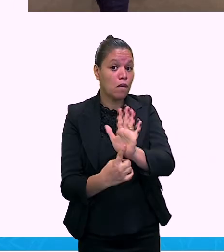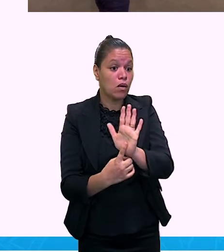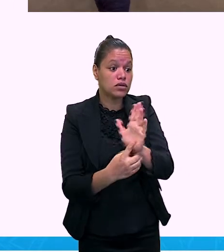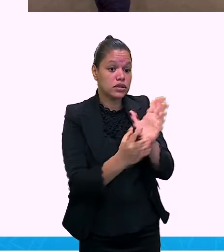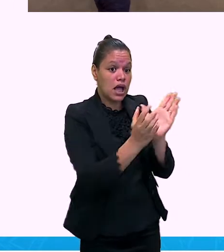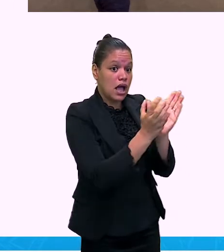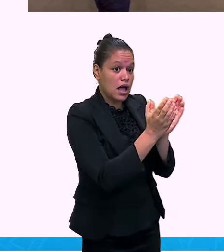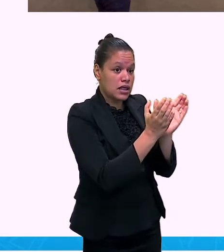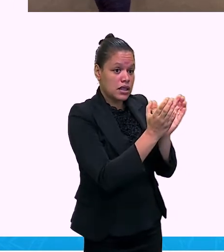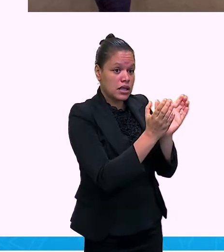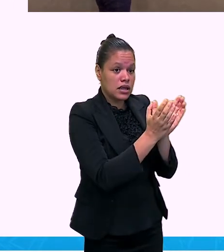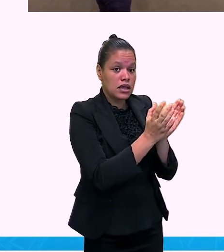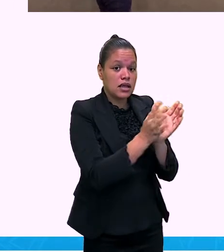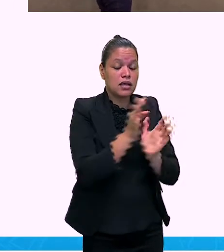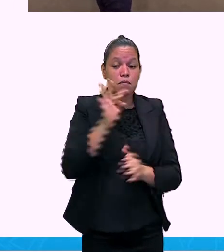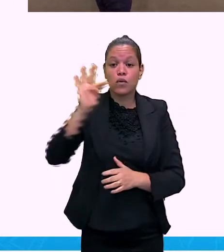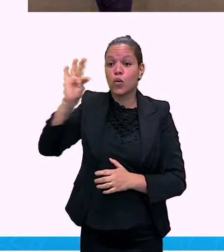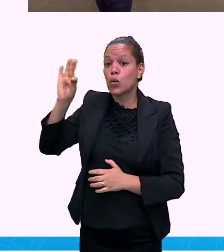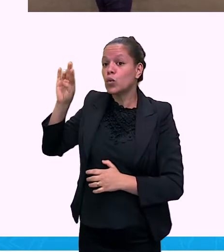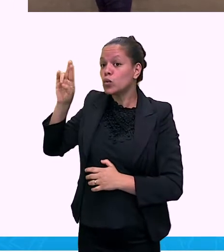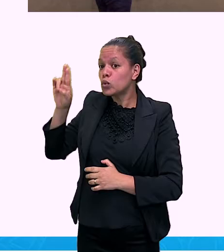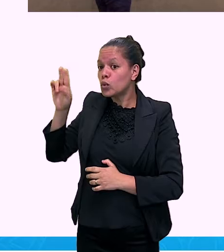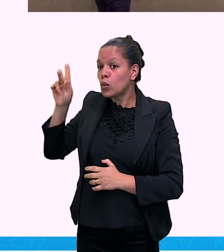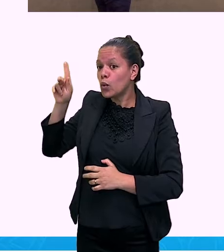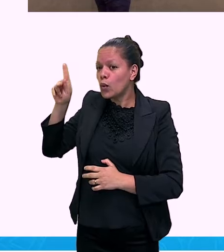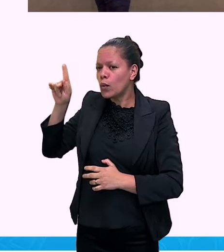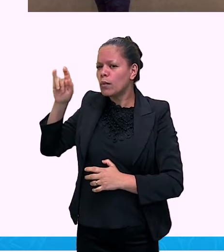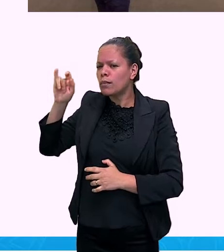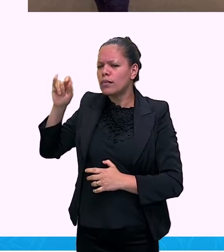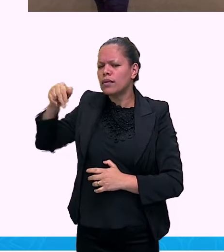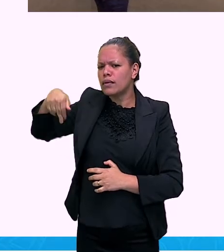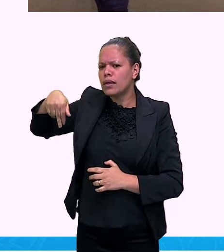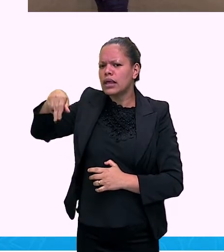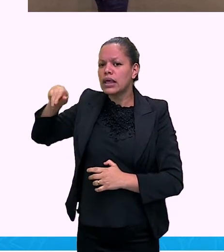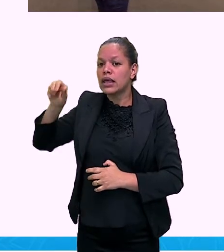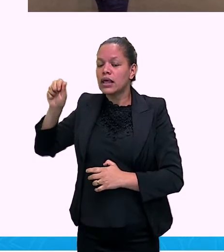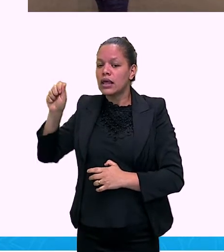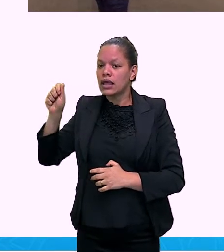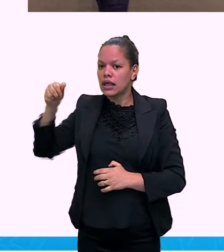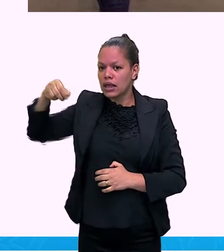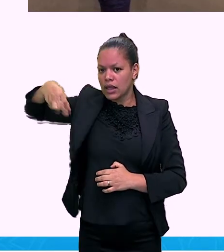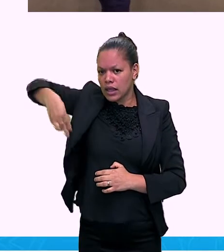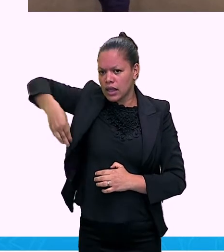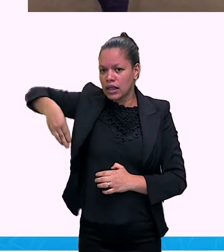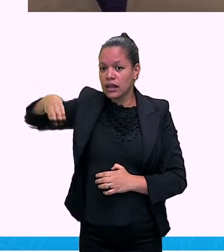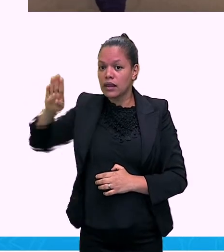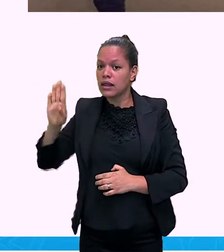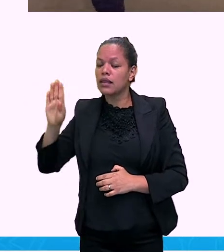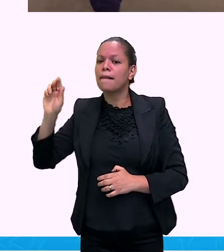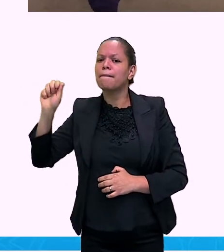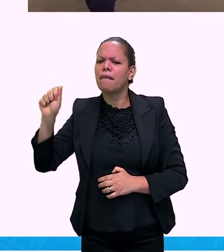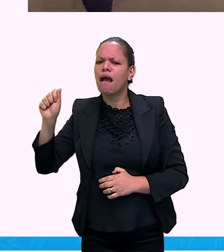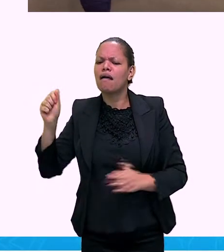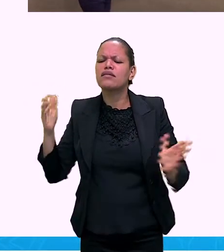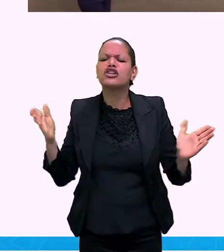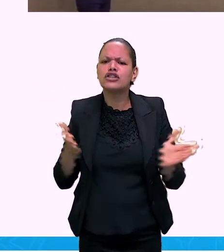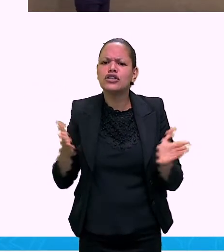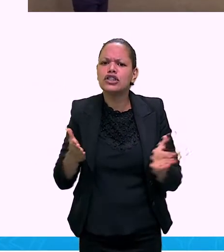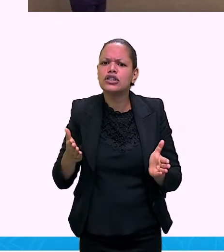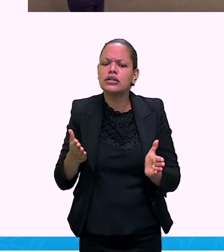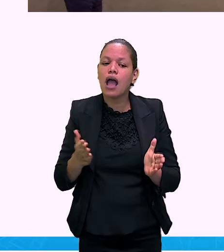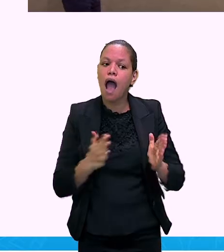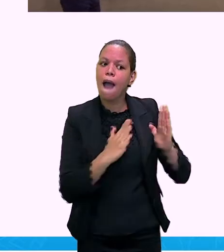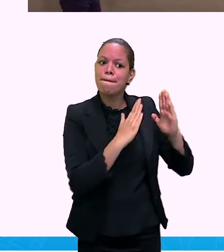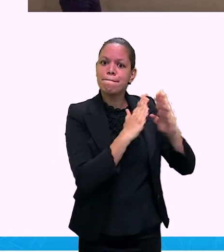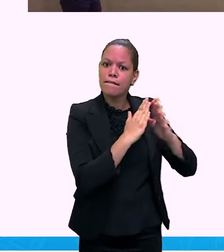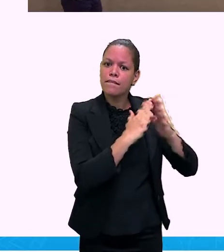tribo que já estava aqui, é uma tribo muito antiga, que já estavam aqui nas terras brasileiras.